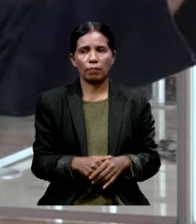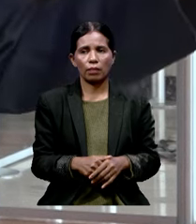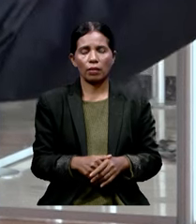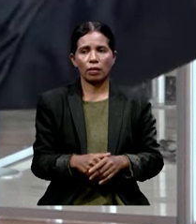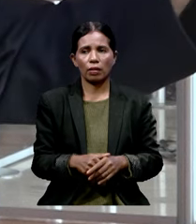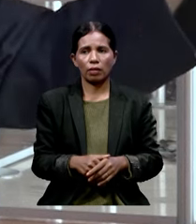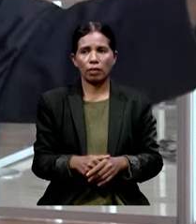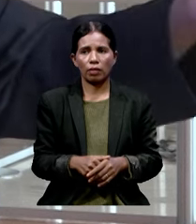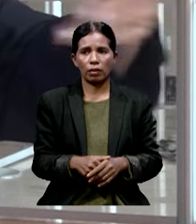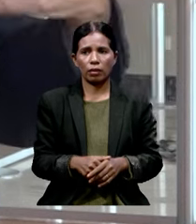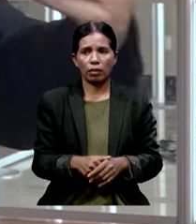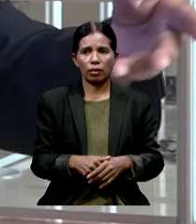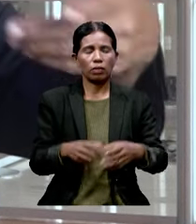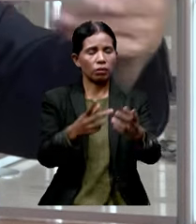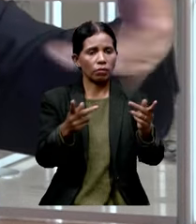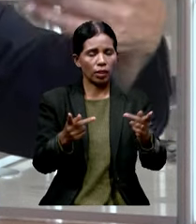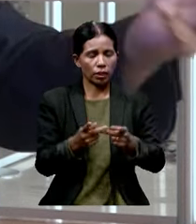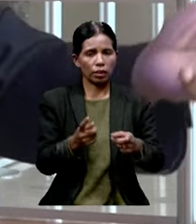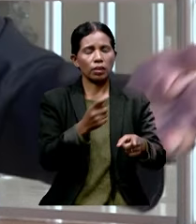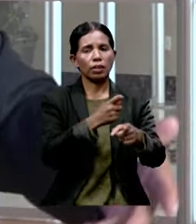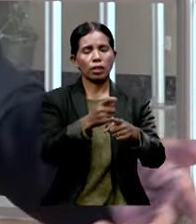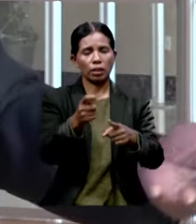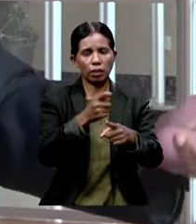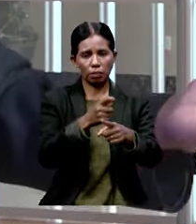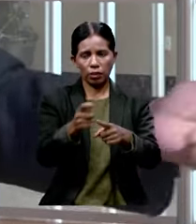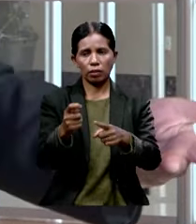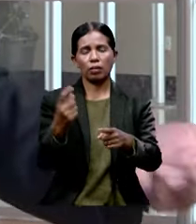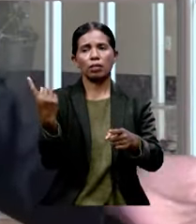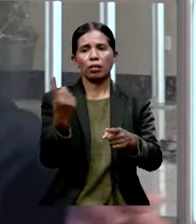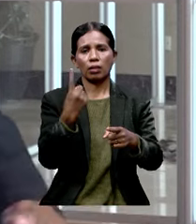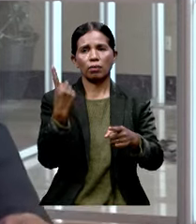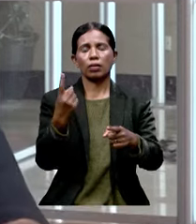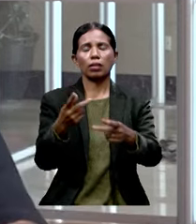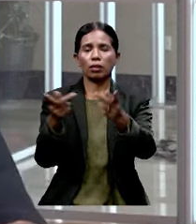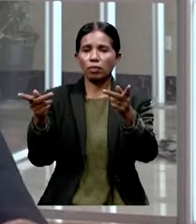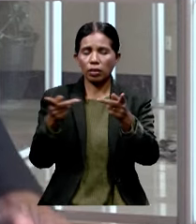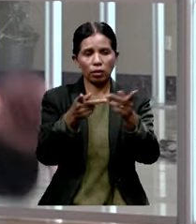Fatim treinamento que aí te dêem latinha e ainda bem.